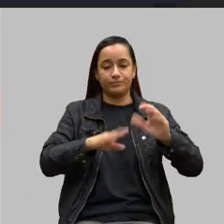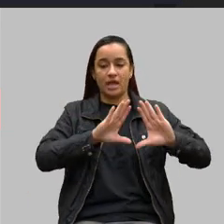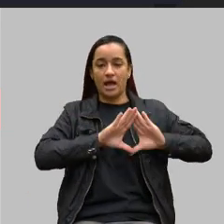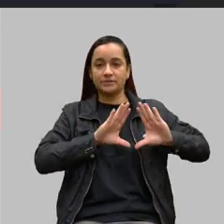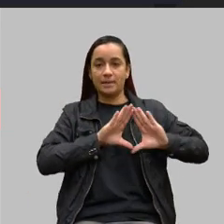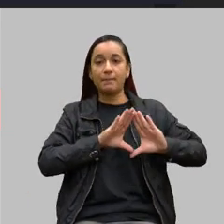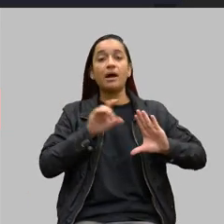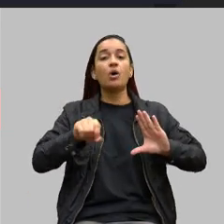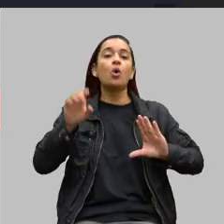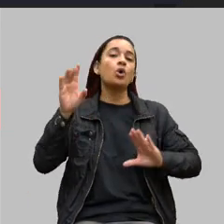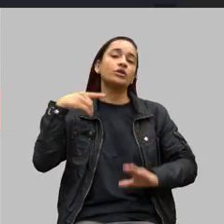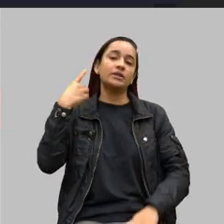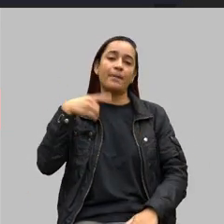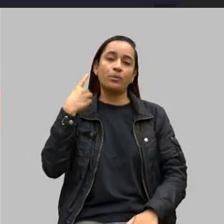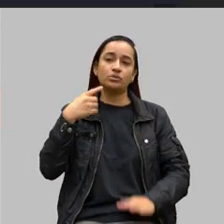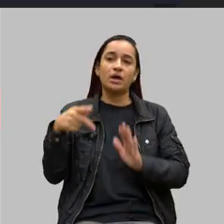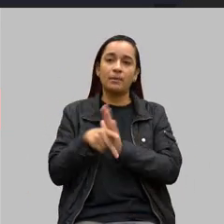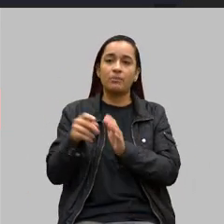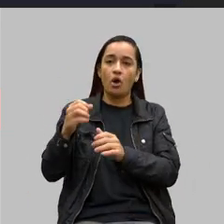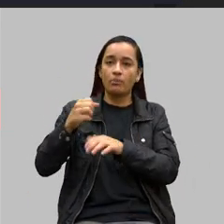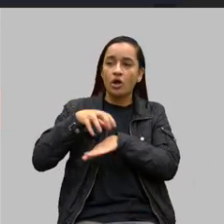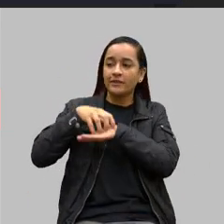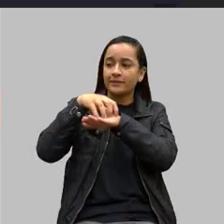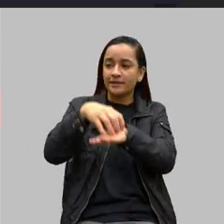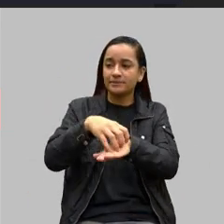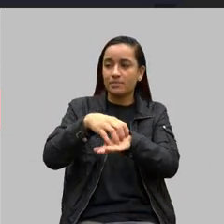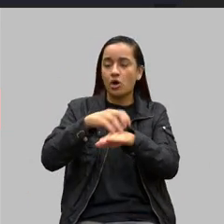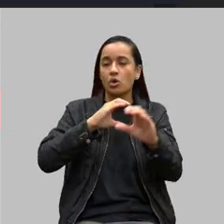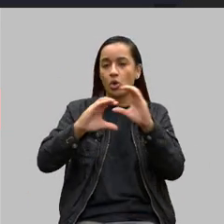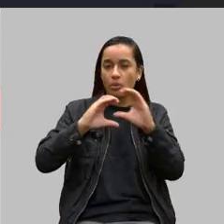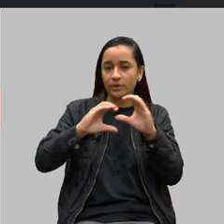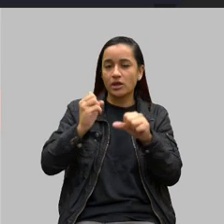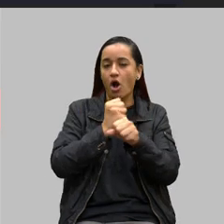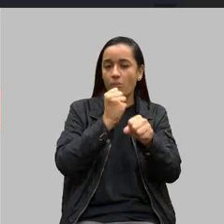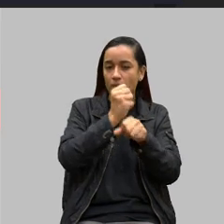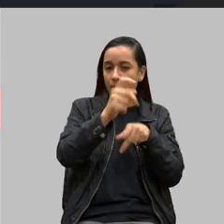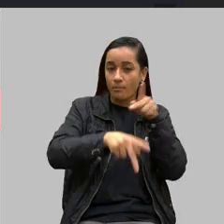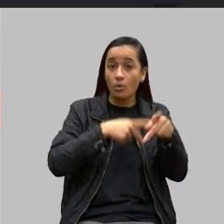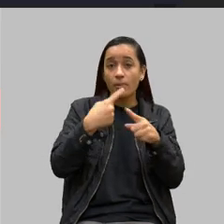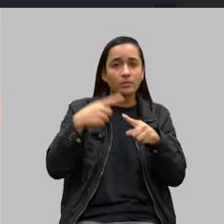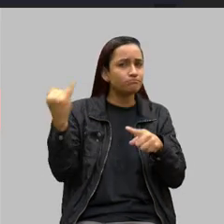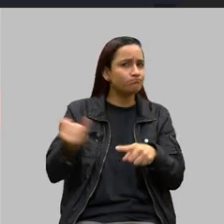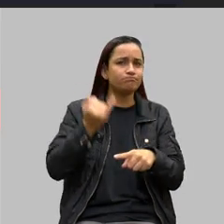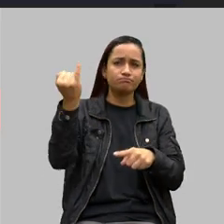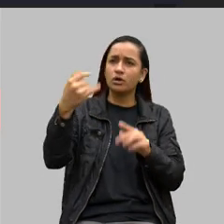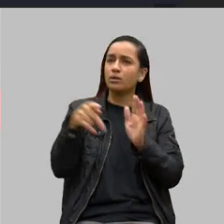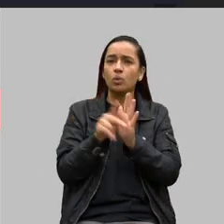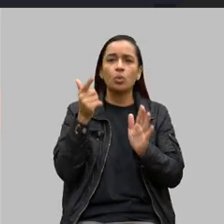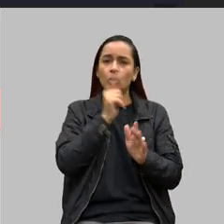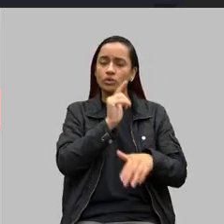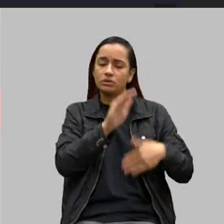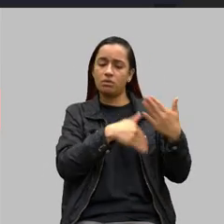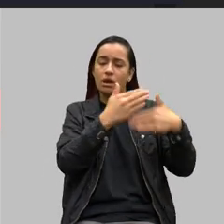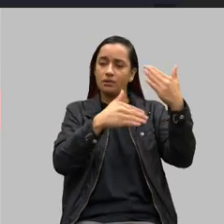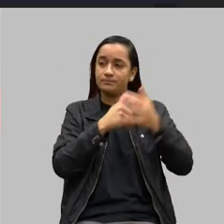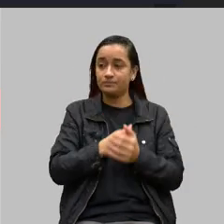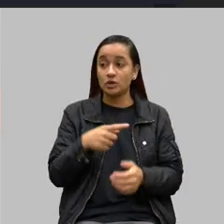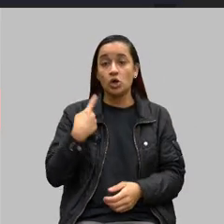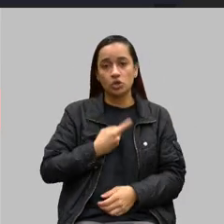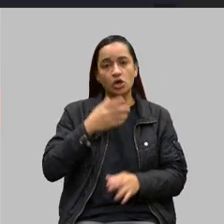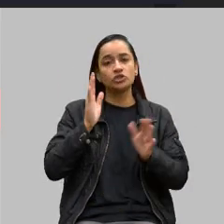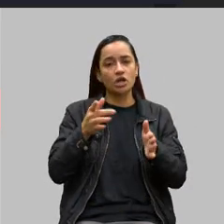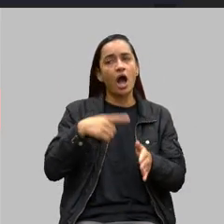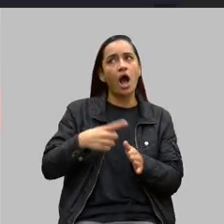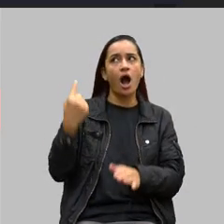transporte comunicação e obras públicas porque vai ser fundamental o apoio de vocês pra gente avançar com essa agenda a gente já vem tendo né avanços